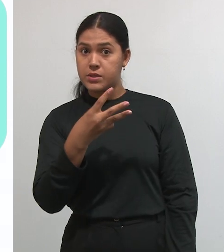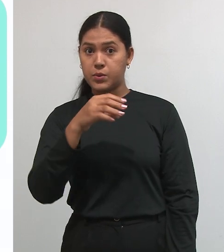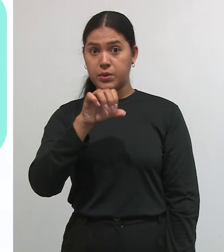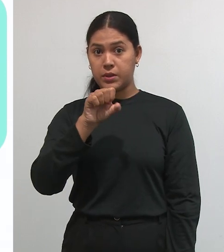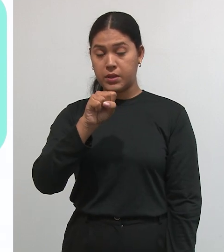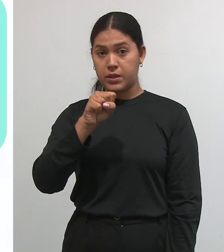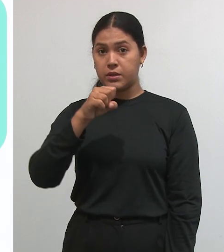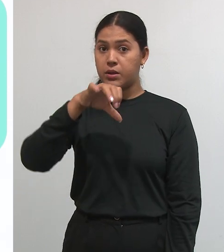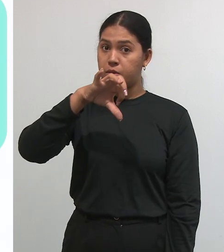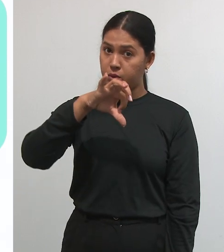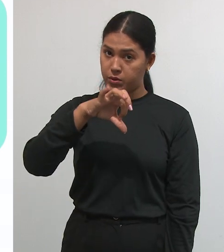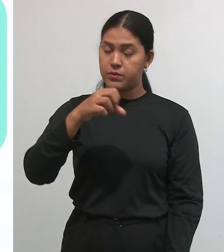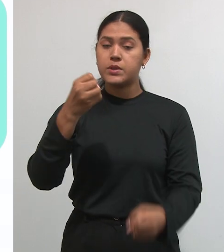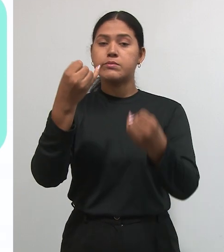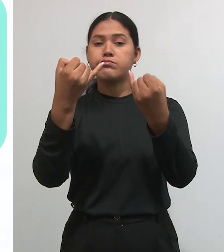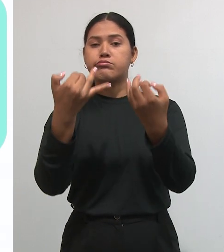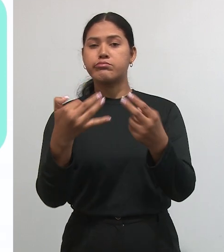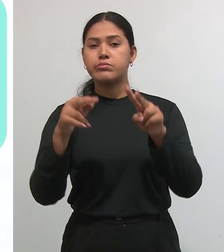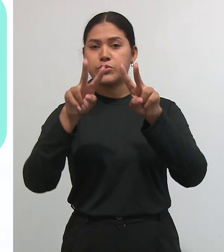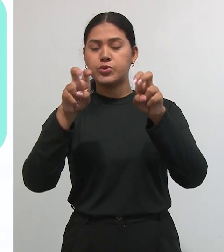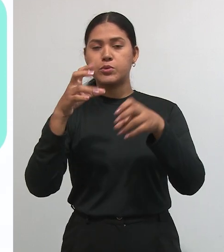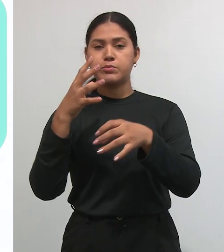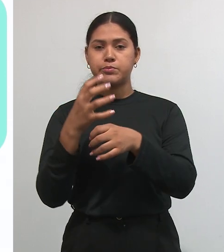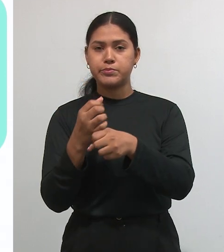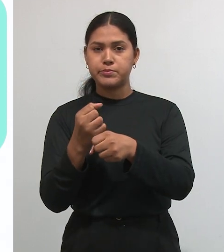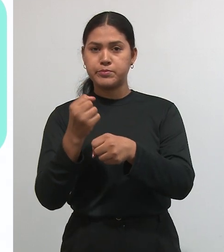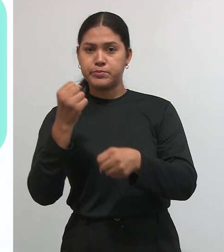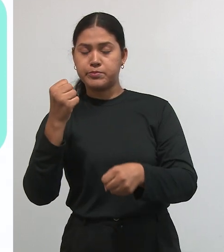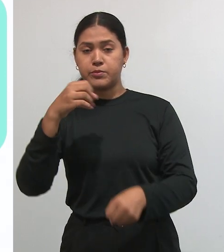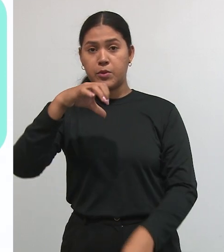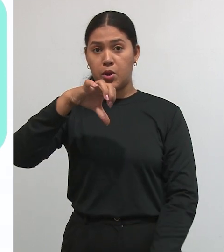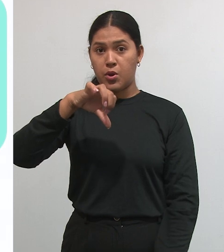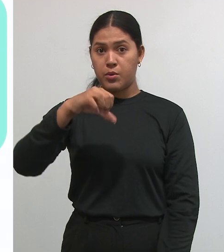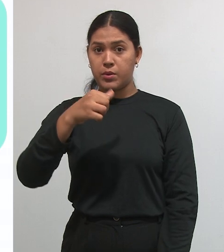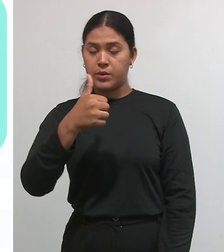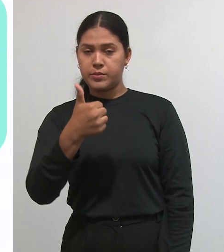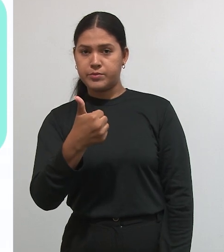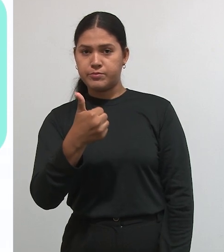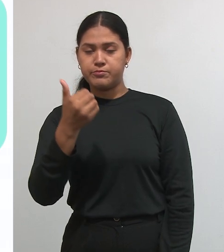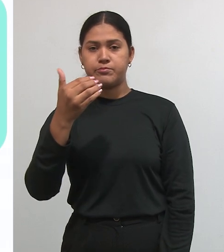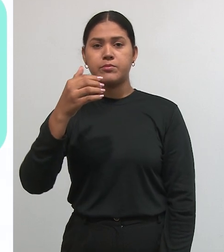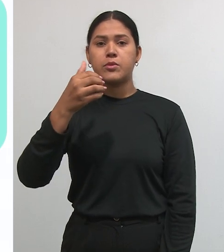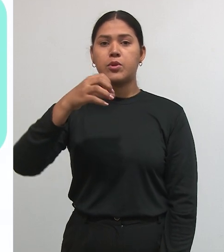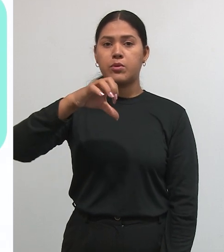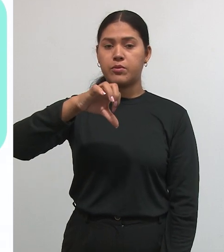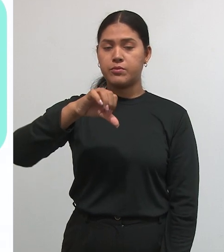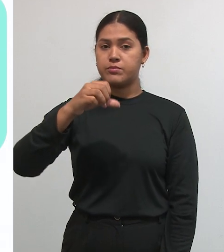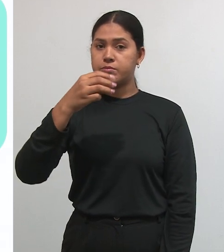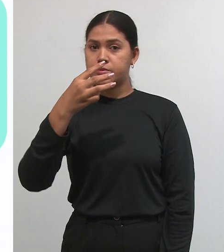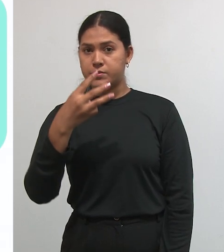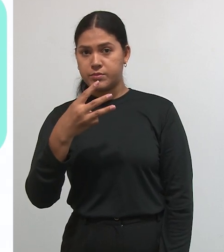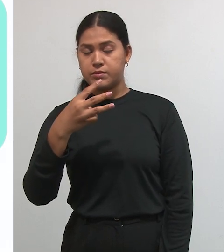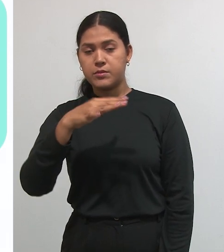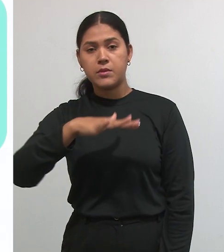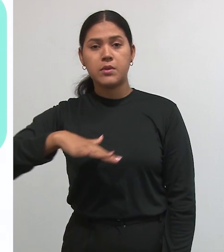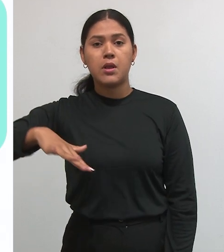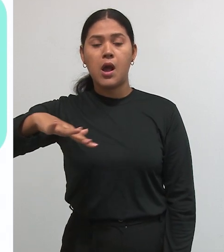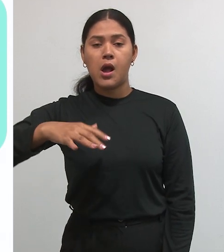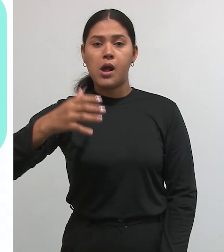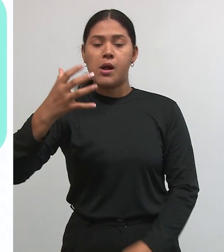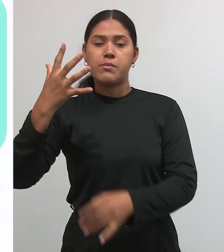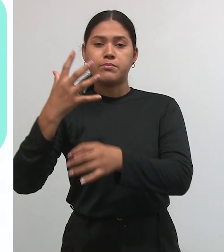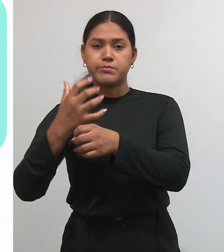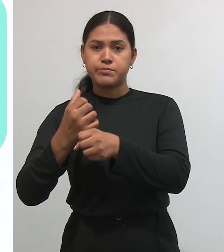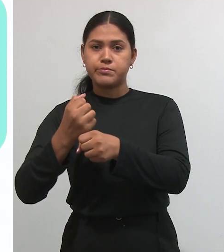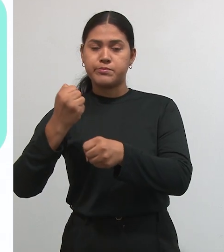ele debruça sobre a contabilidade, o de 90, 91 e 93, que aborda mais da contabilidade orçamentária e